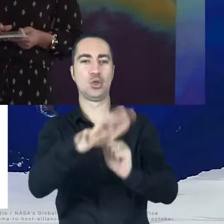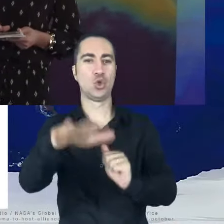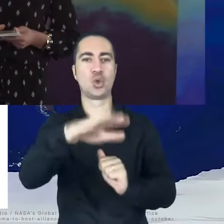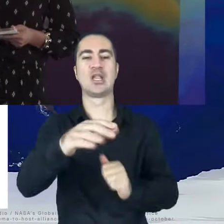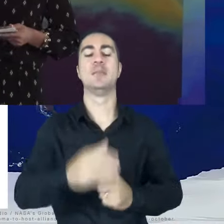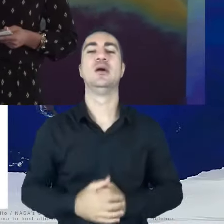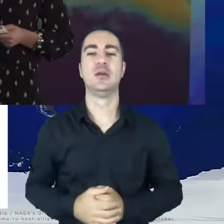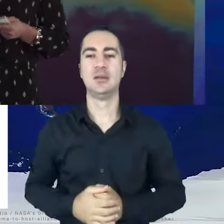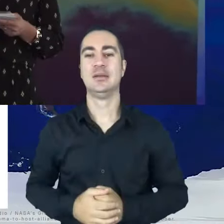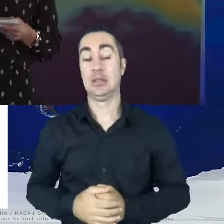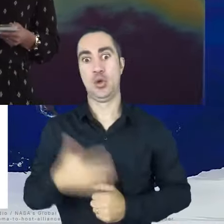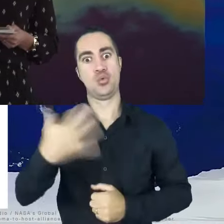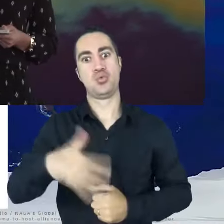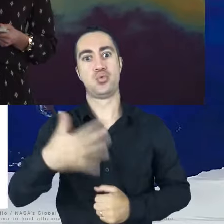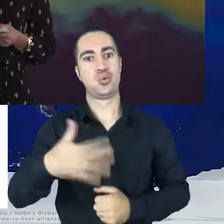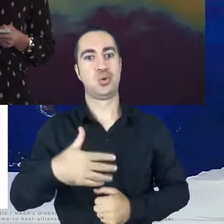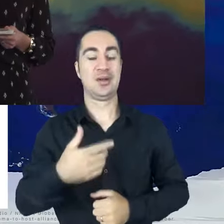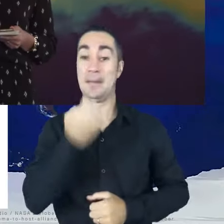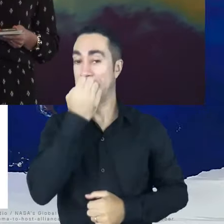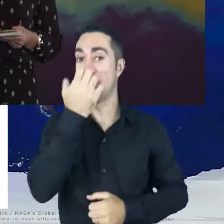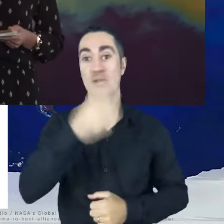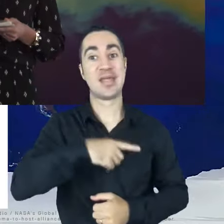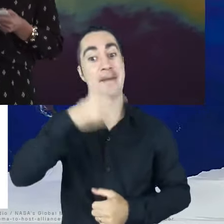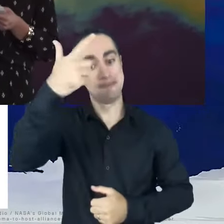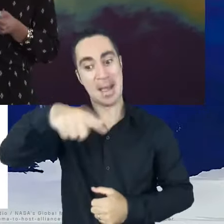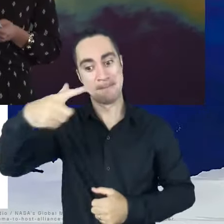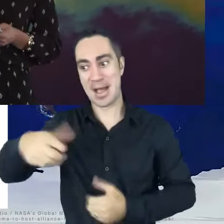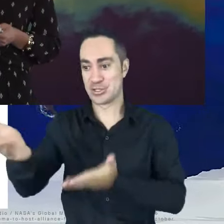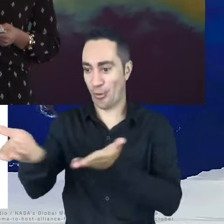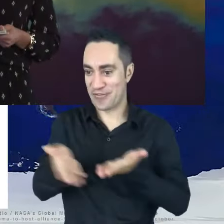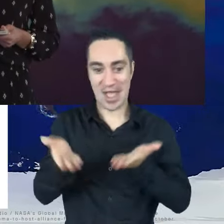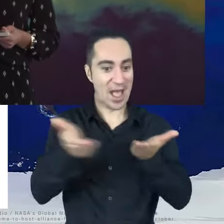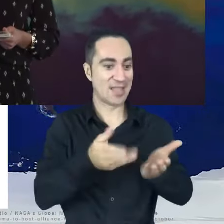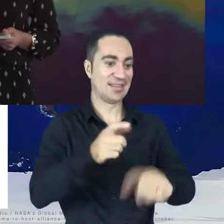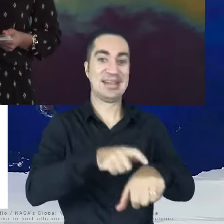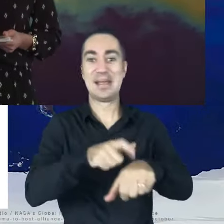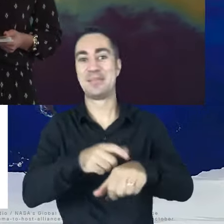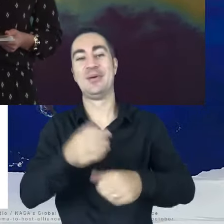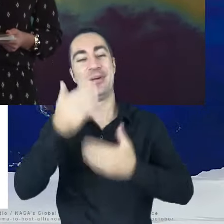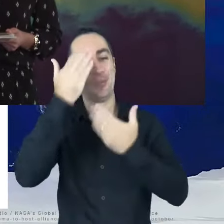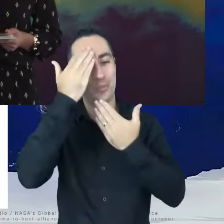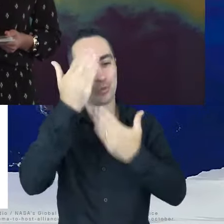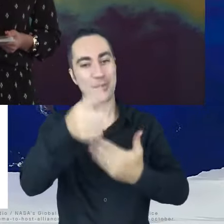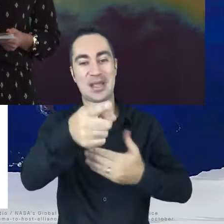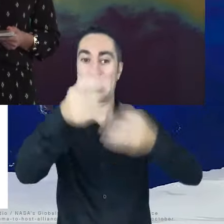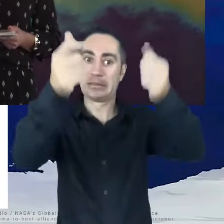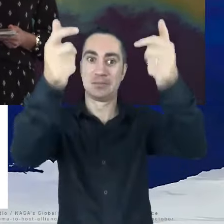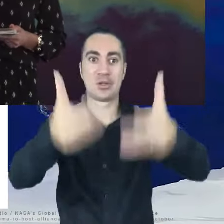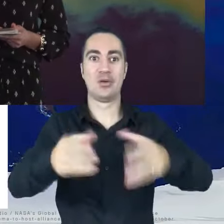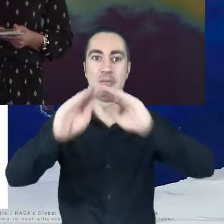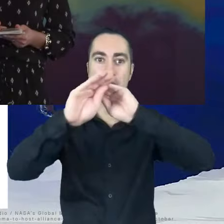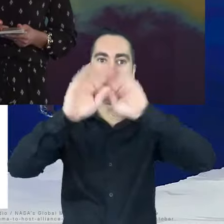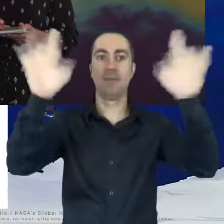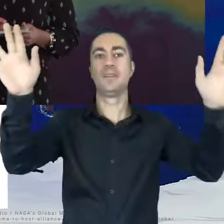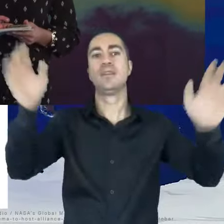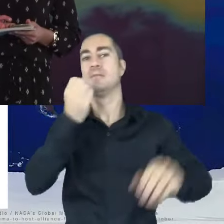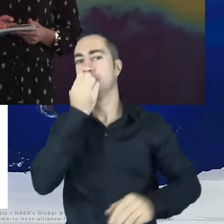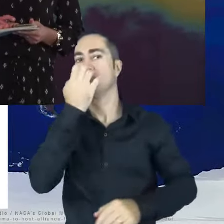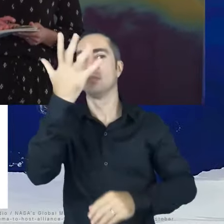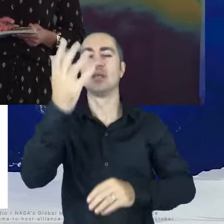seguir com você, mas a gente tem outros convidados para o evento, agradecemos muito a sua participação conosco, participação